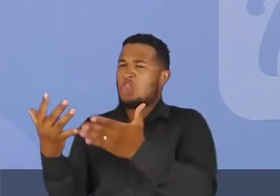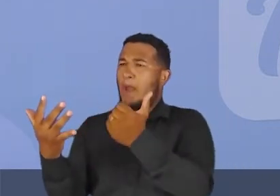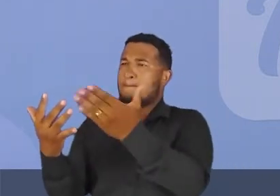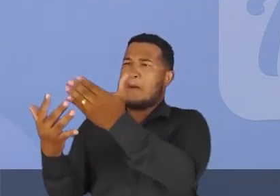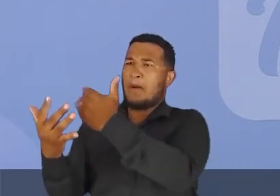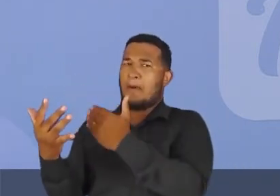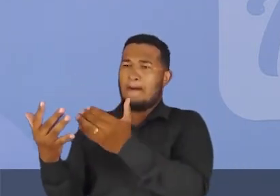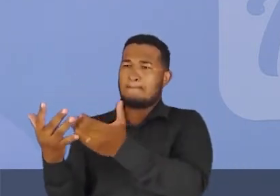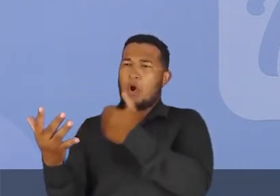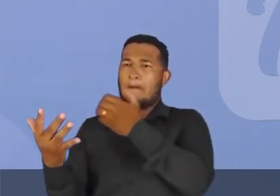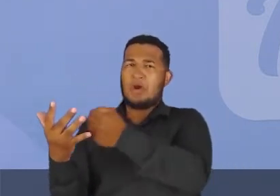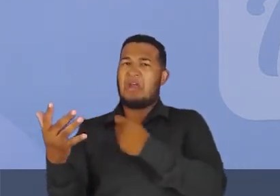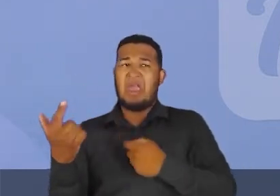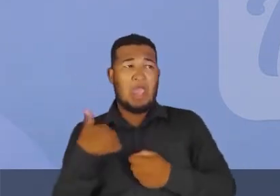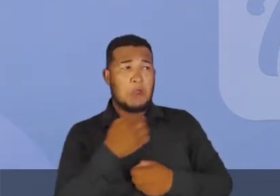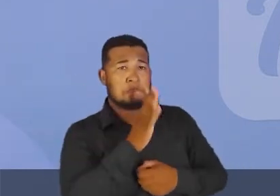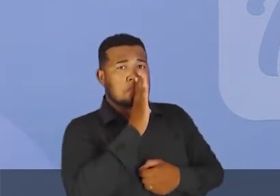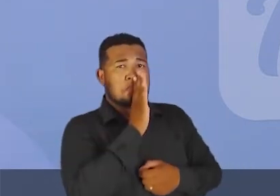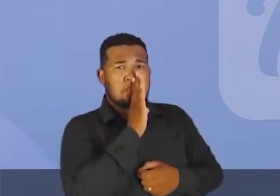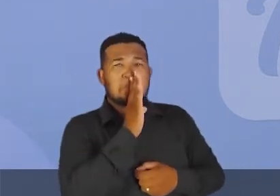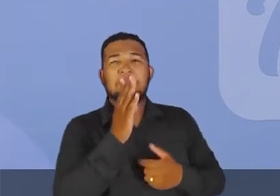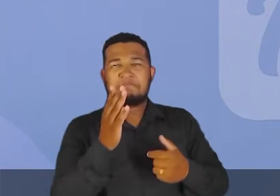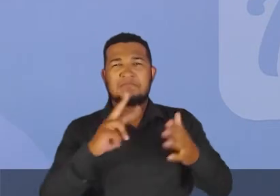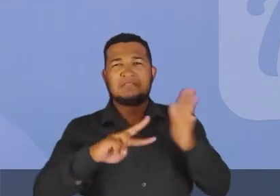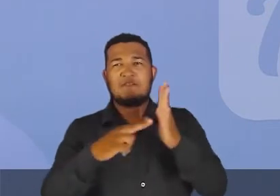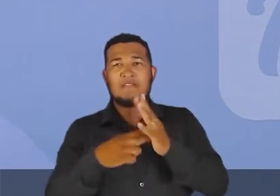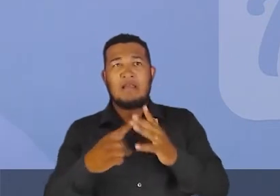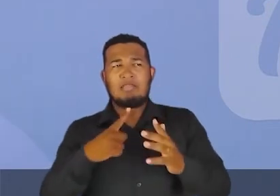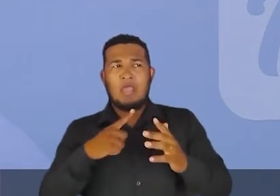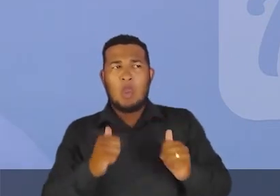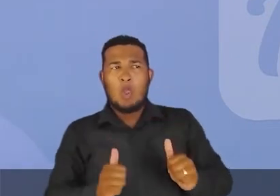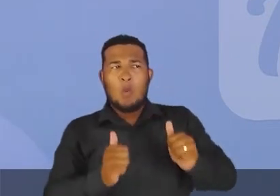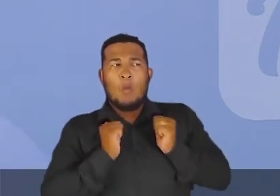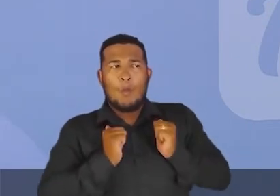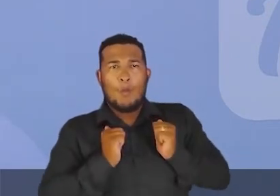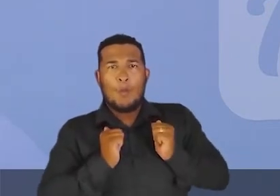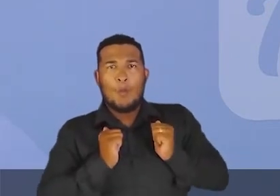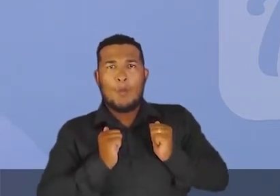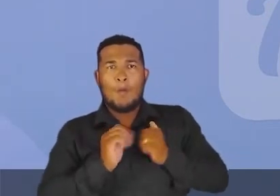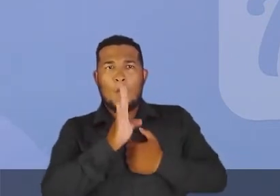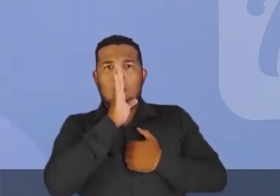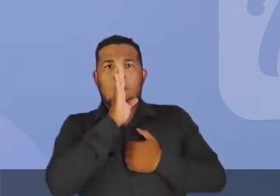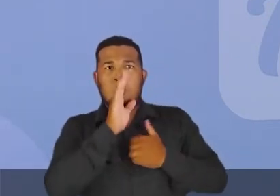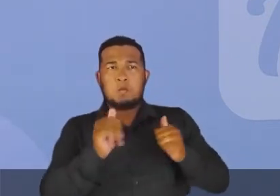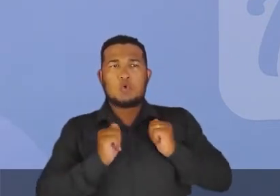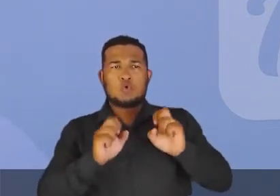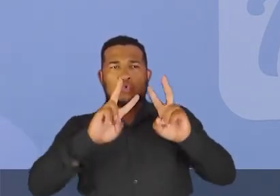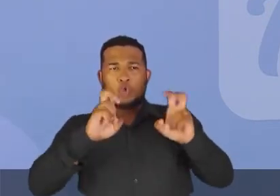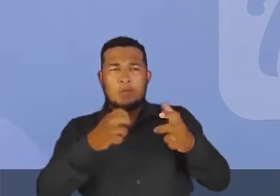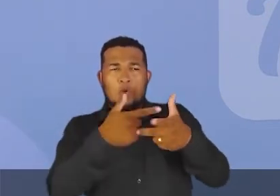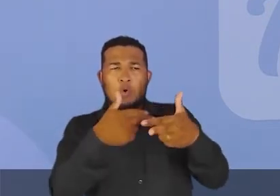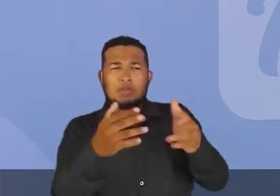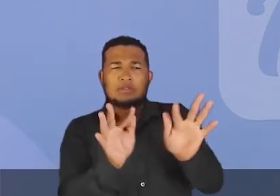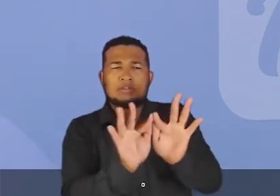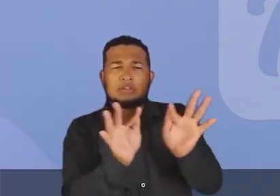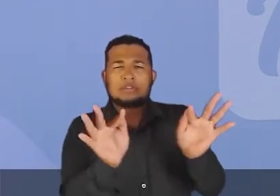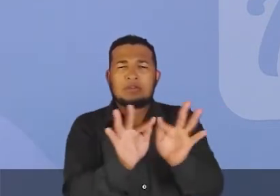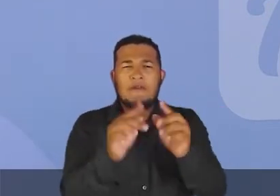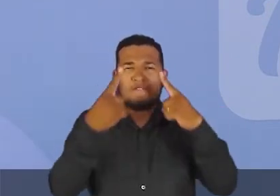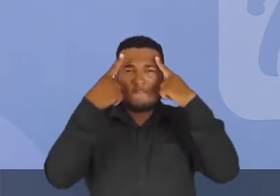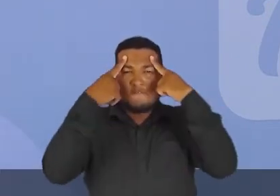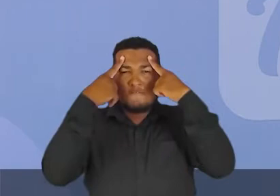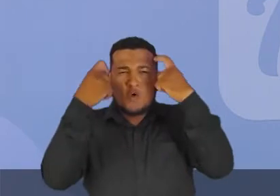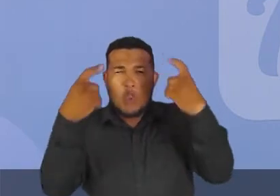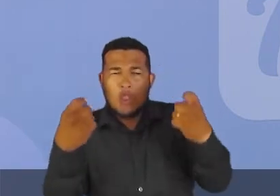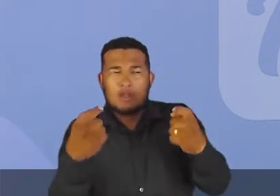falei nada, né? Ou seja, a gente vai se omitindo em relação às pequenas violências que a gente